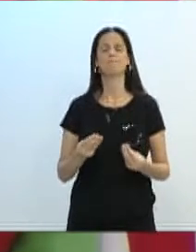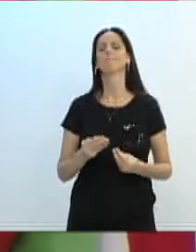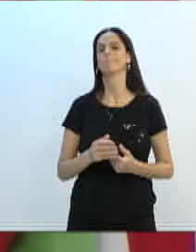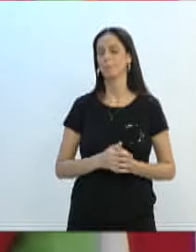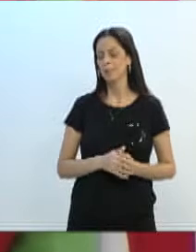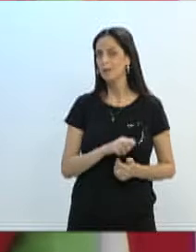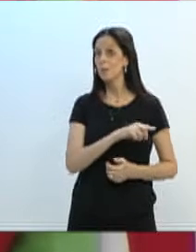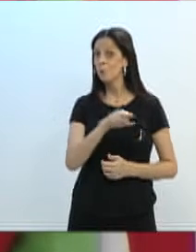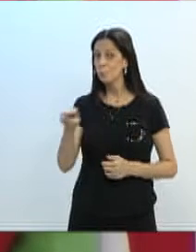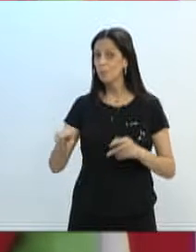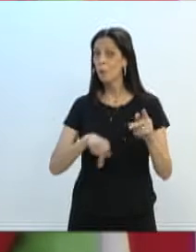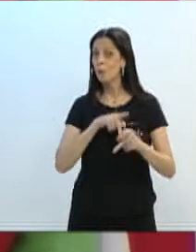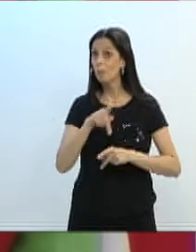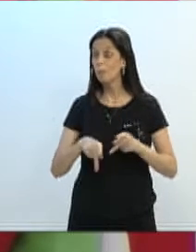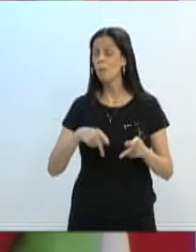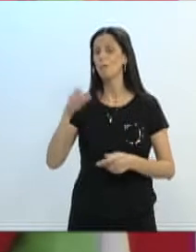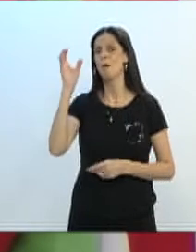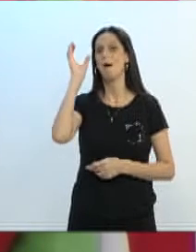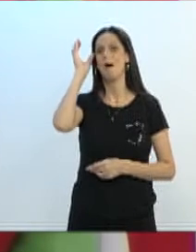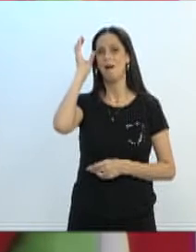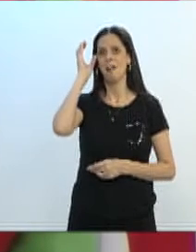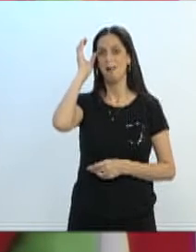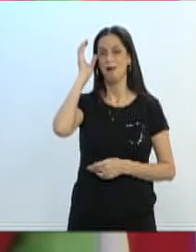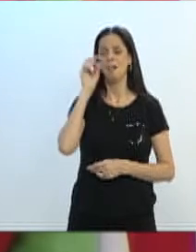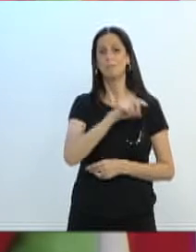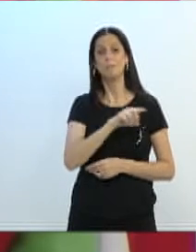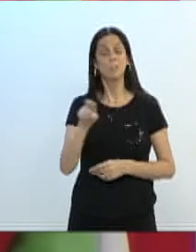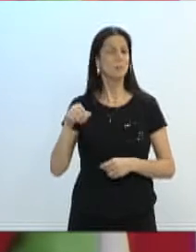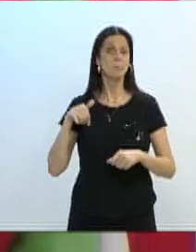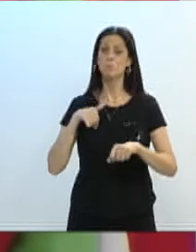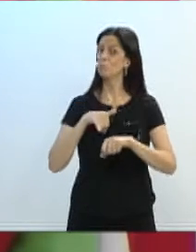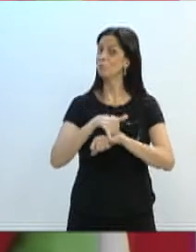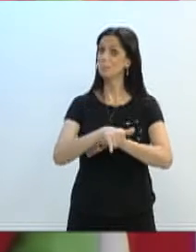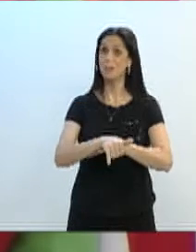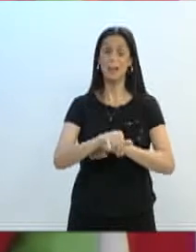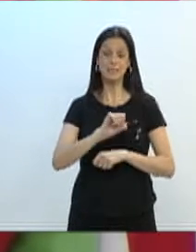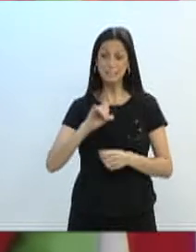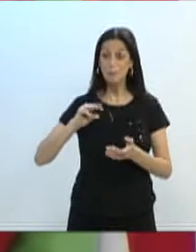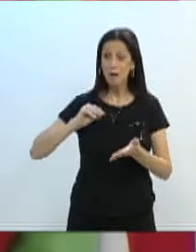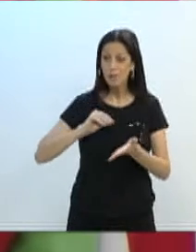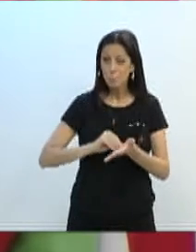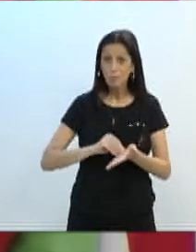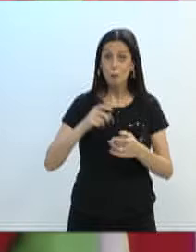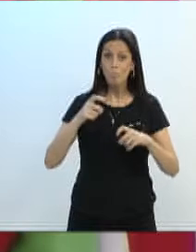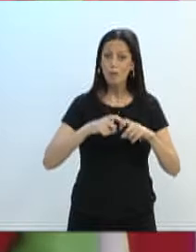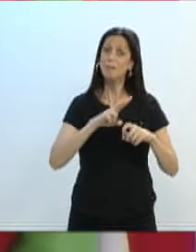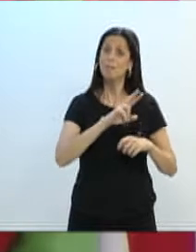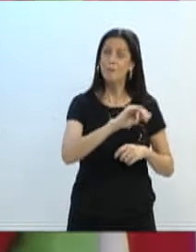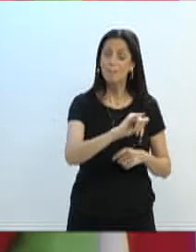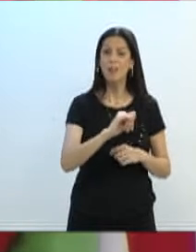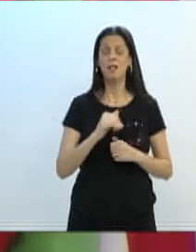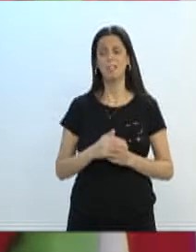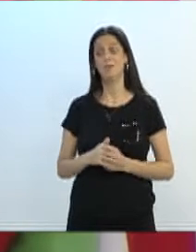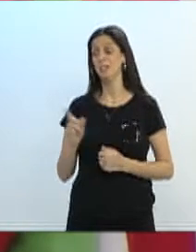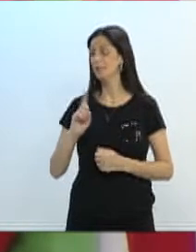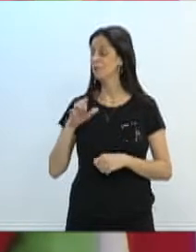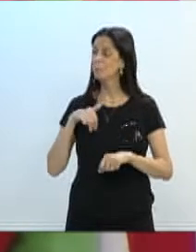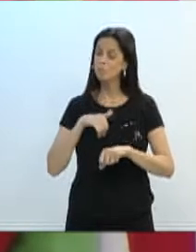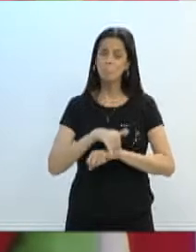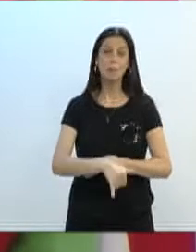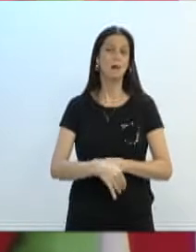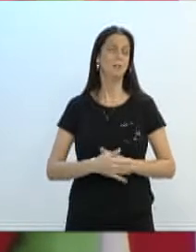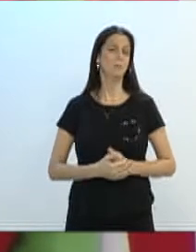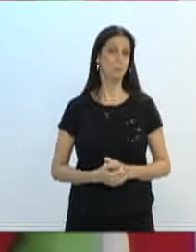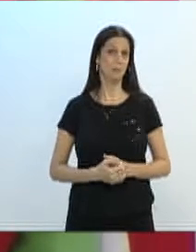para que não falte aos procedimentos. Conscientizar de fato. E o mais legal disso é que, se isso for adotado pela prefeitura, a gente vai conseguir